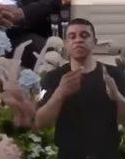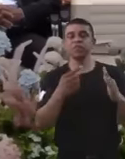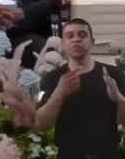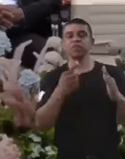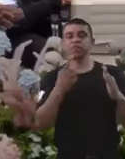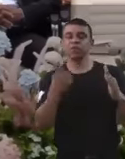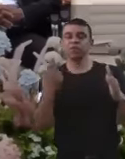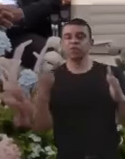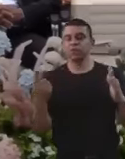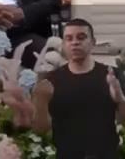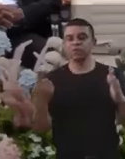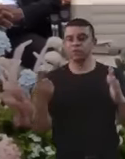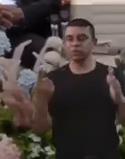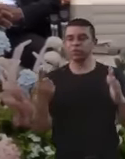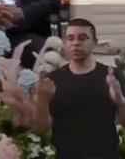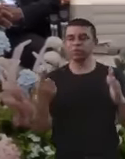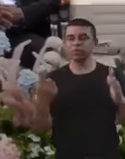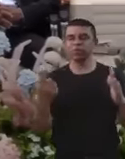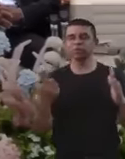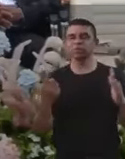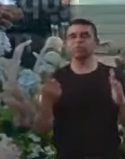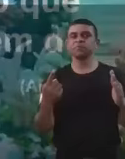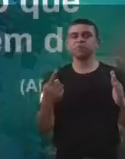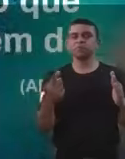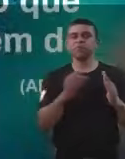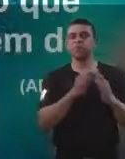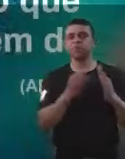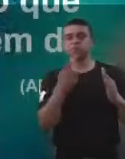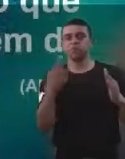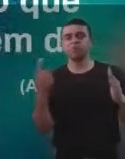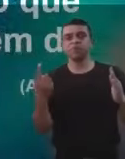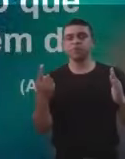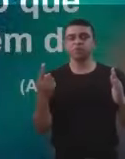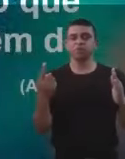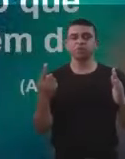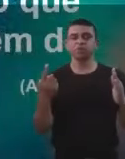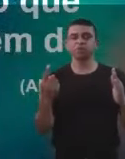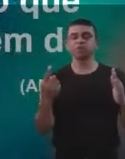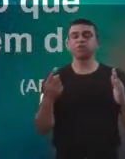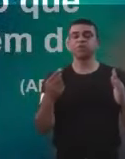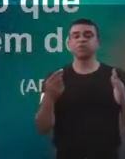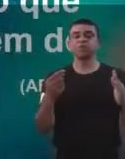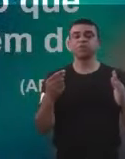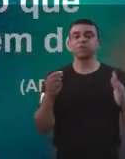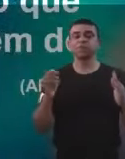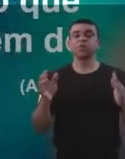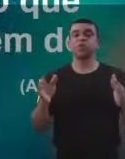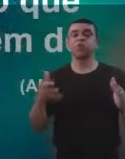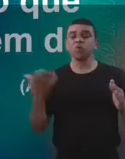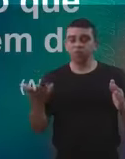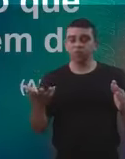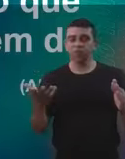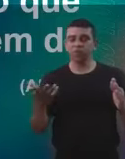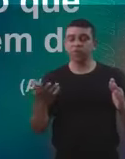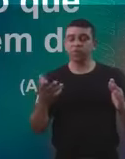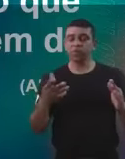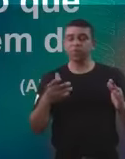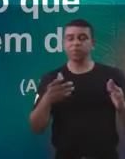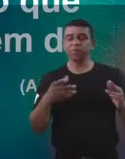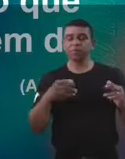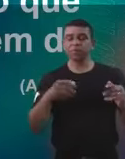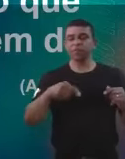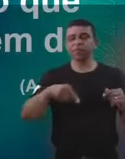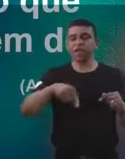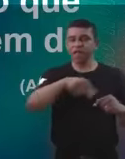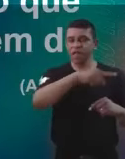versículo 11. Quando vos conduzirem, quando, diga quando. Quando vos conduzirem, não é se,